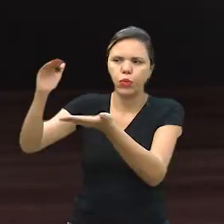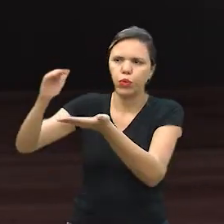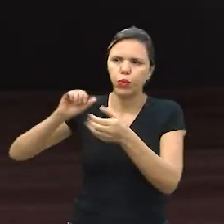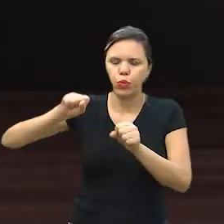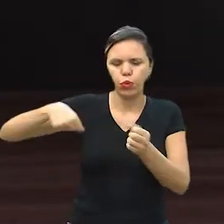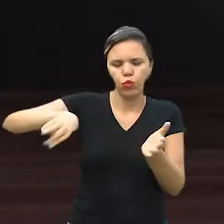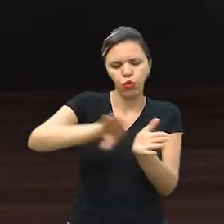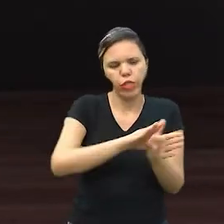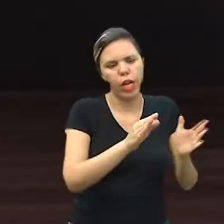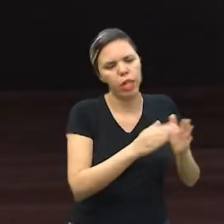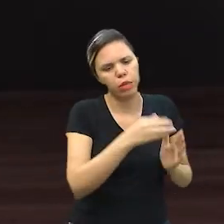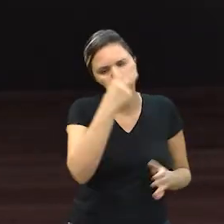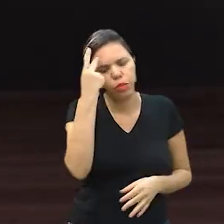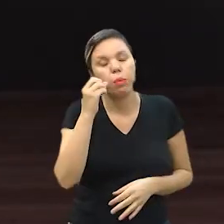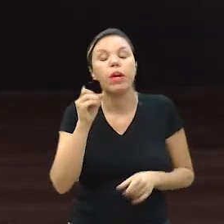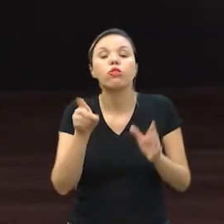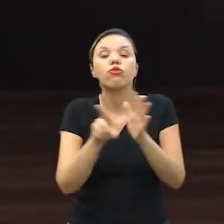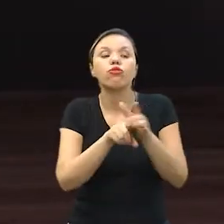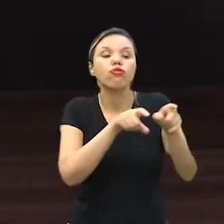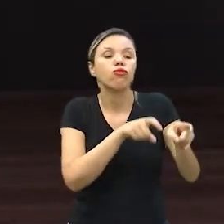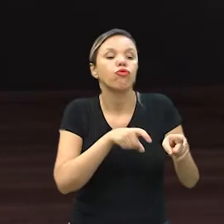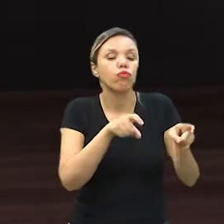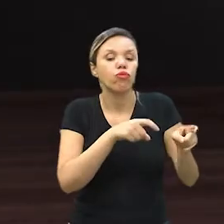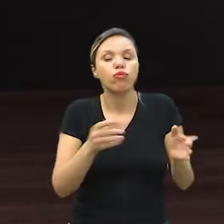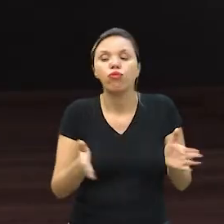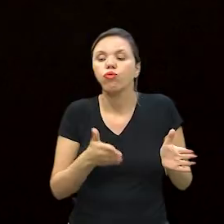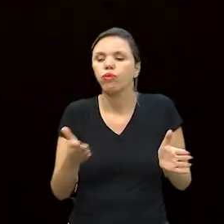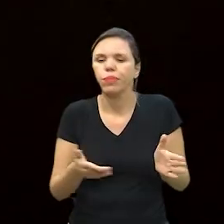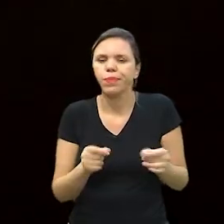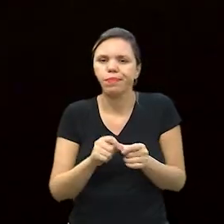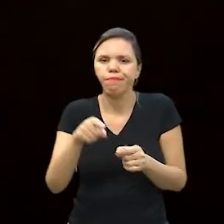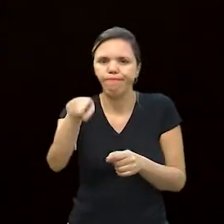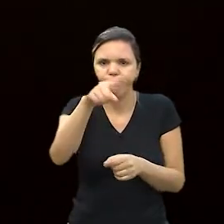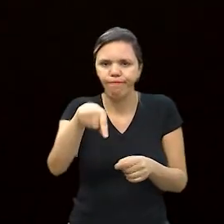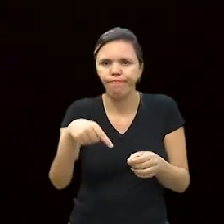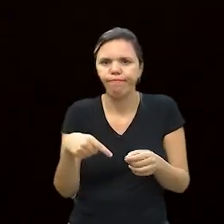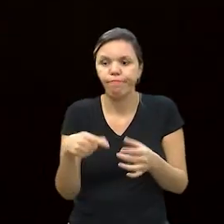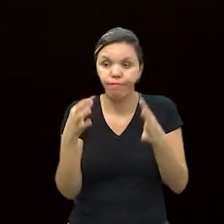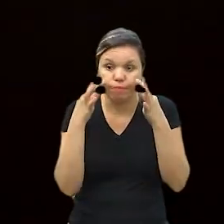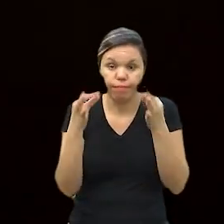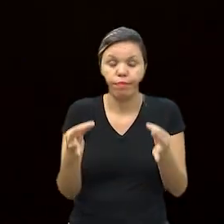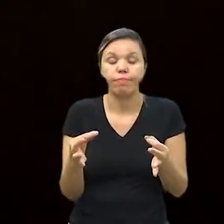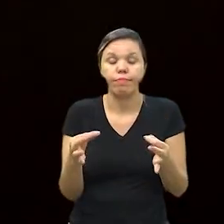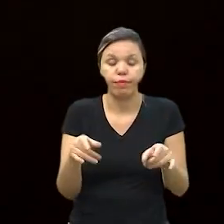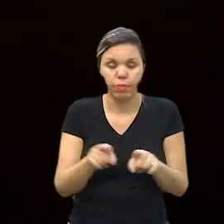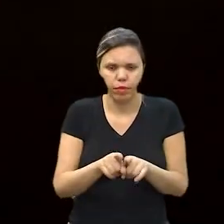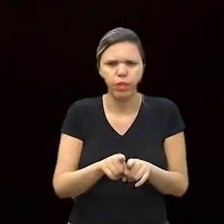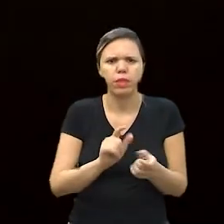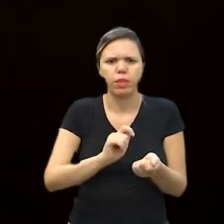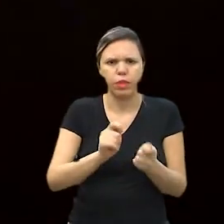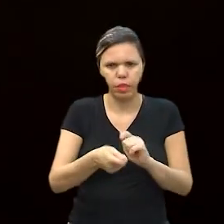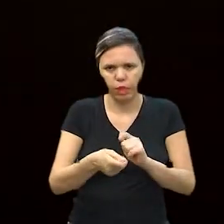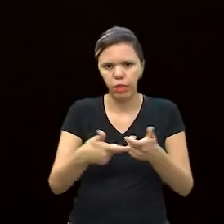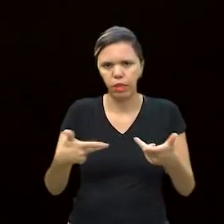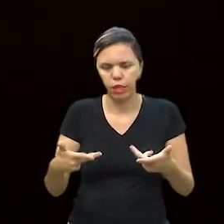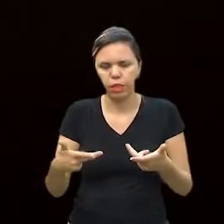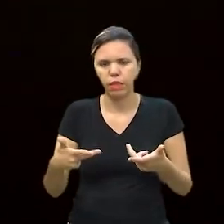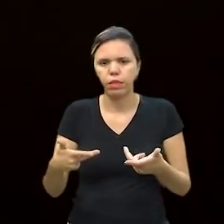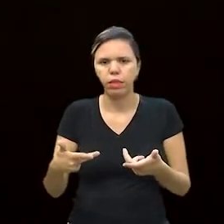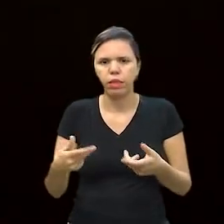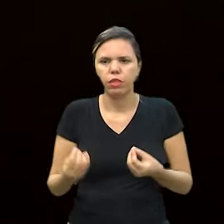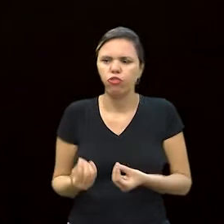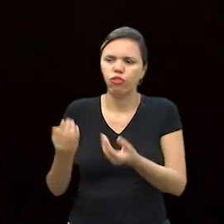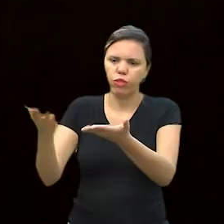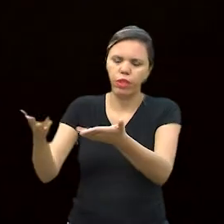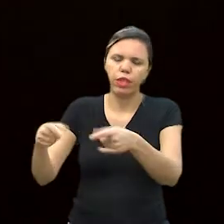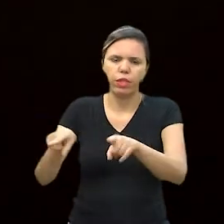de coisas. O produtor rural também, no caso de vocês, estavam antenados para essa demanda que